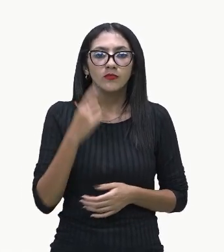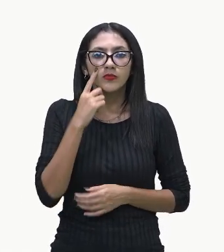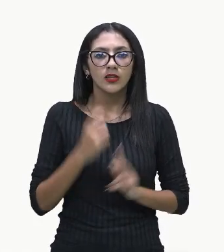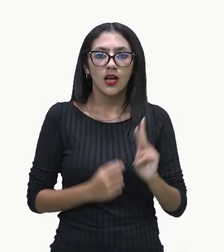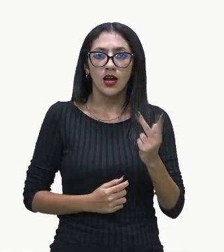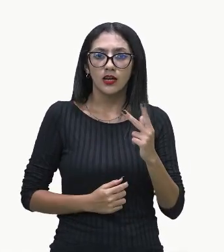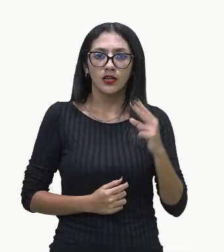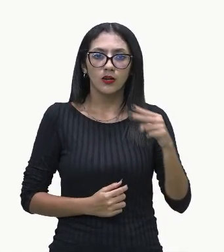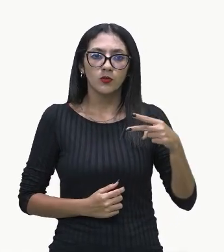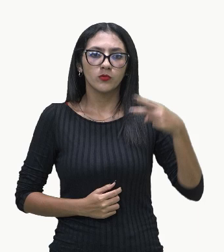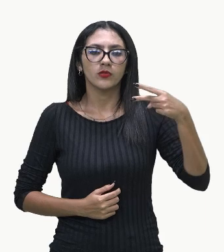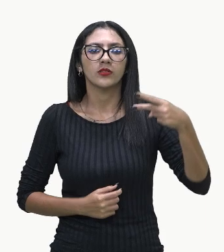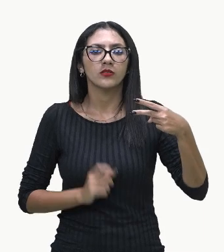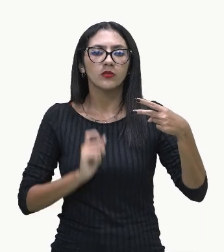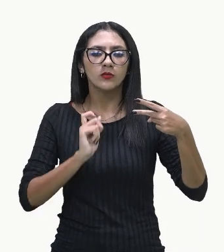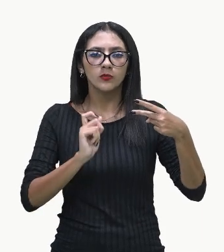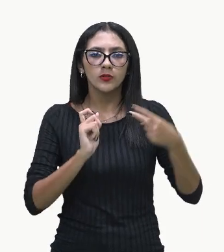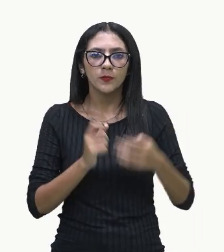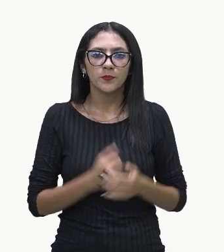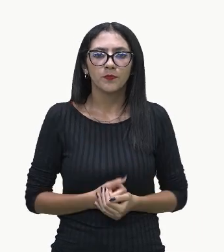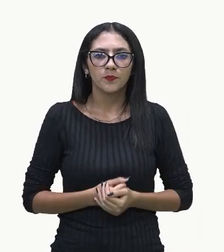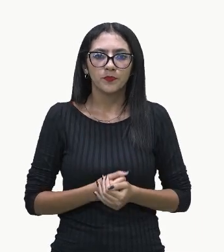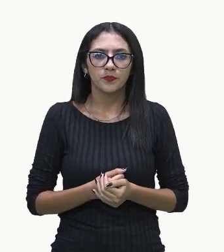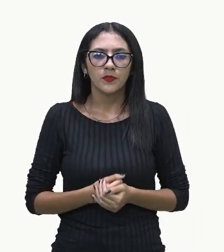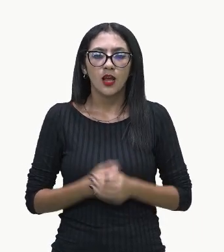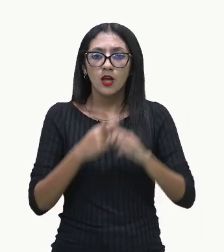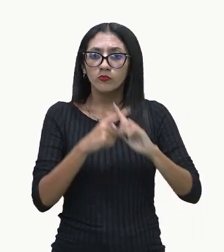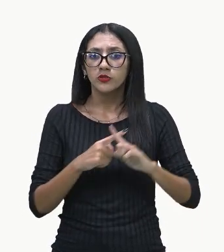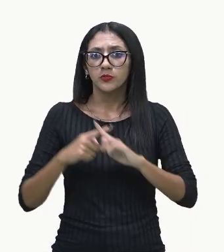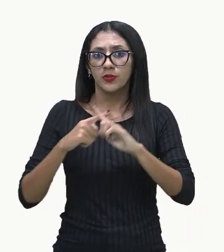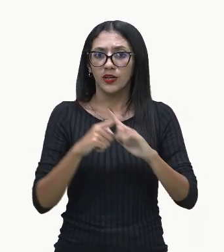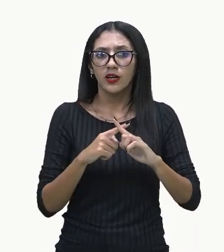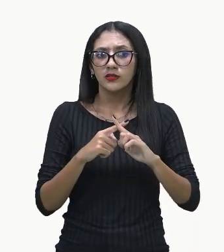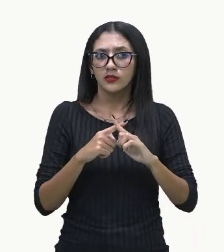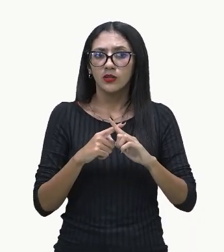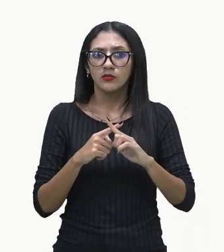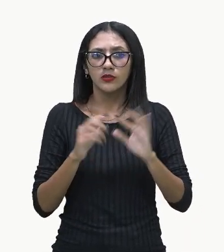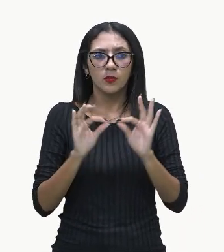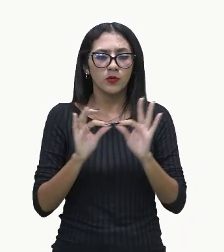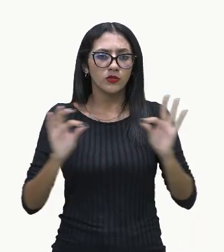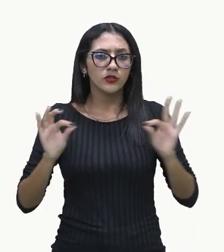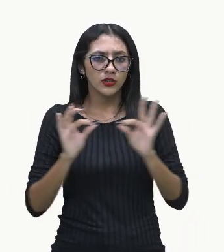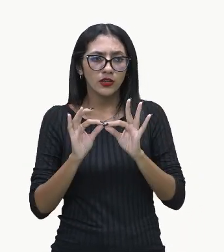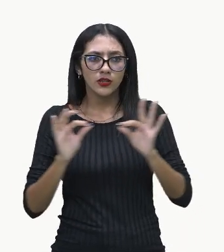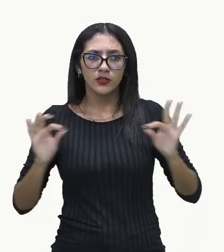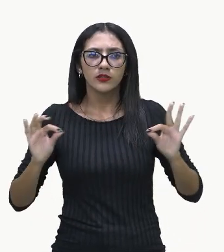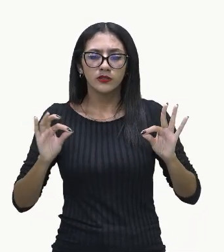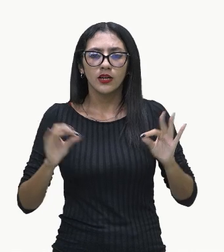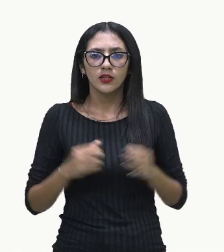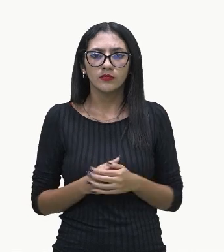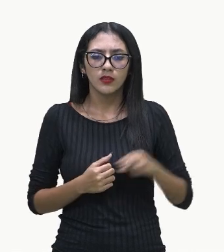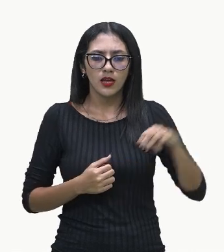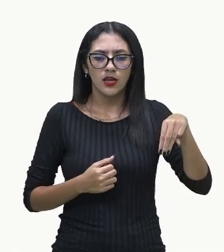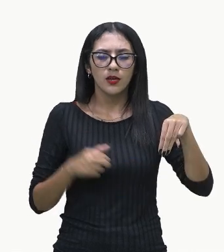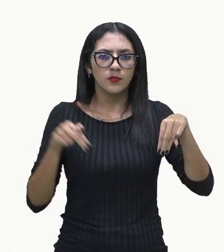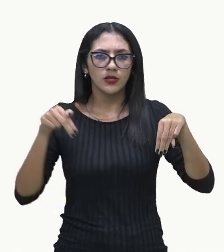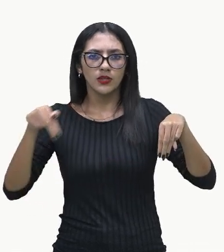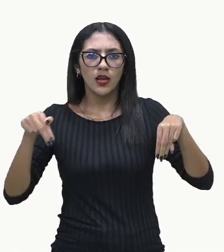a multiplicação das duas projeções. Então, a altura ao quadrado é 10,8 multiplicado